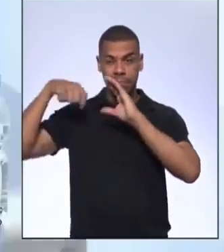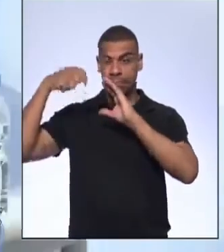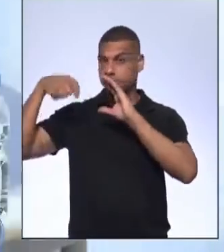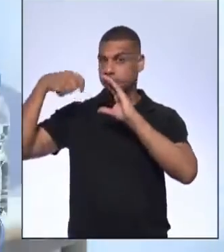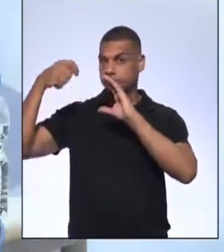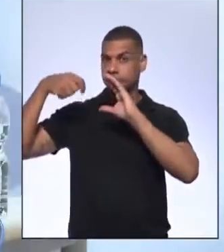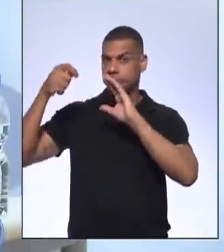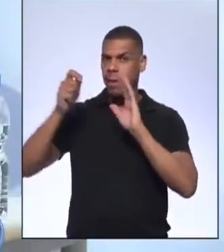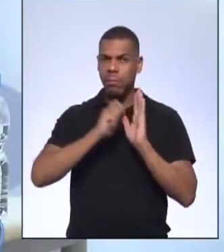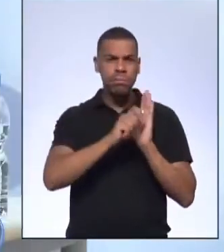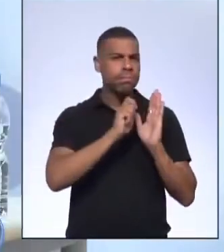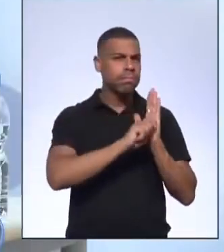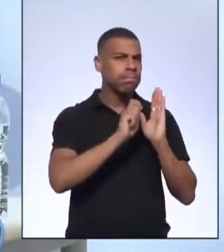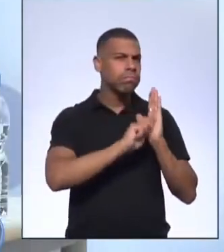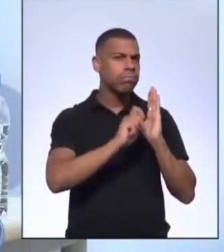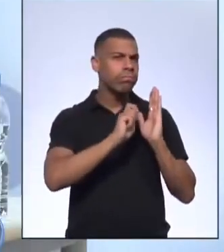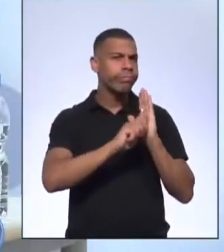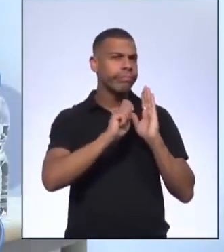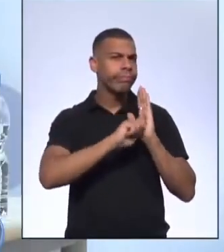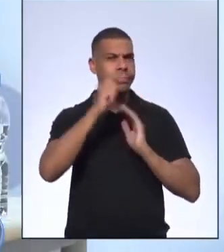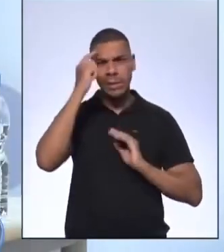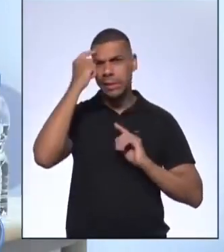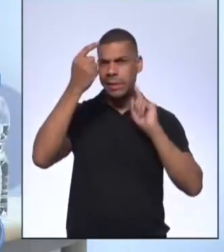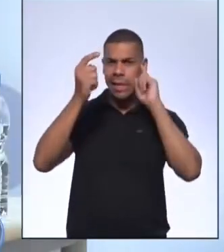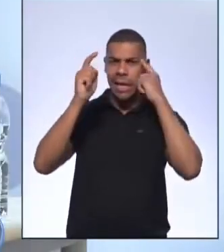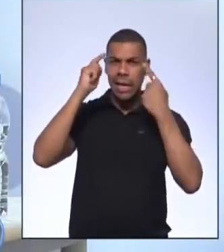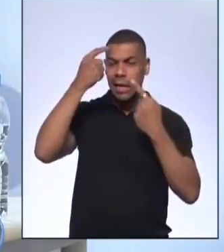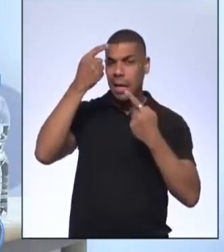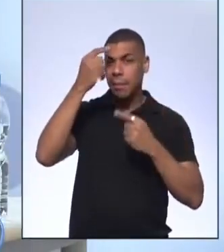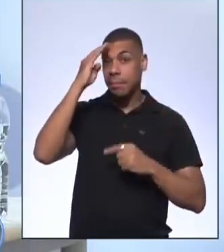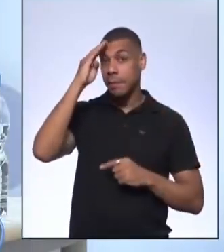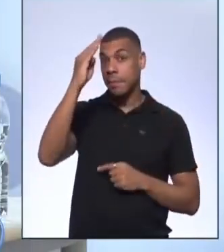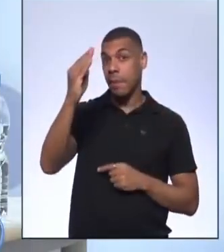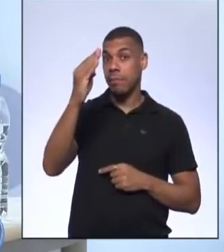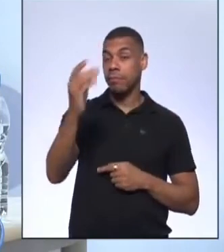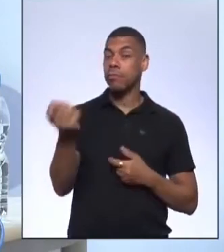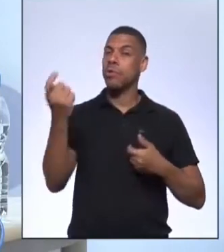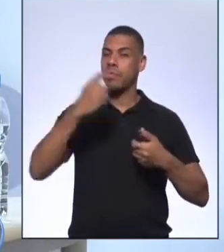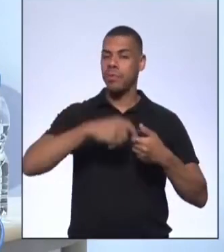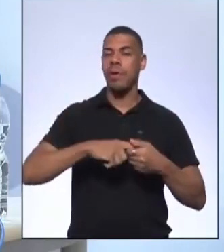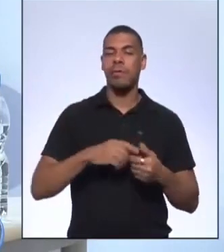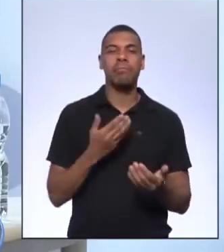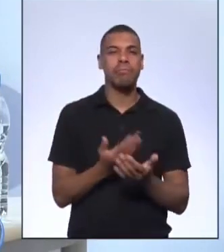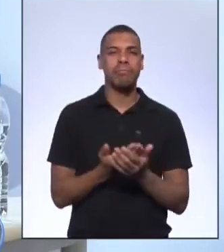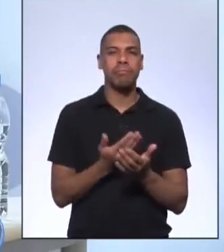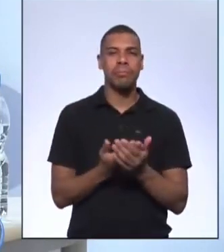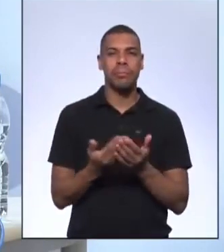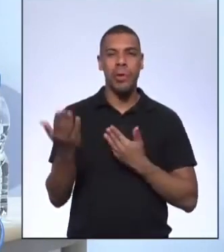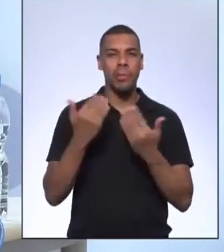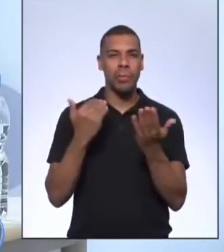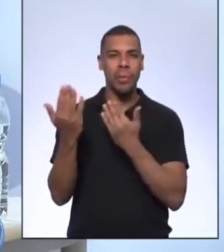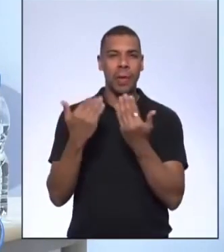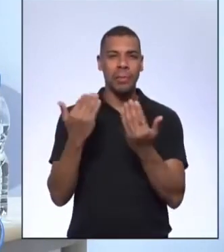assista, anote as suas ideias principais da reportagem. Daqui a pouquinho a gente volta para um diálogo.